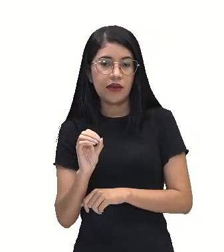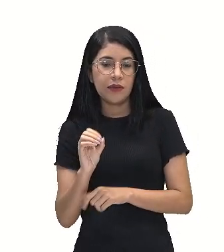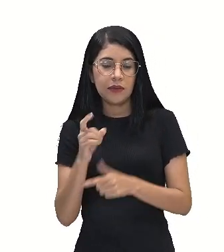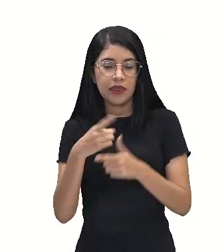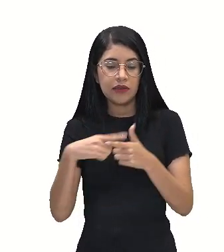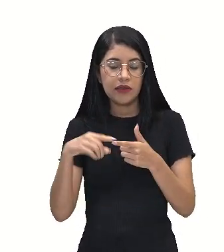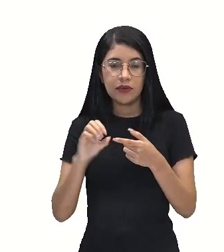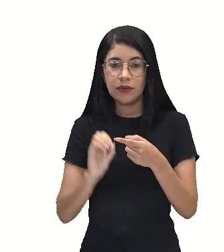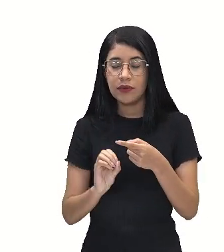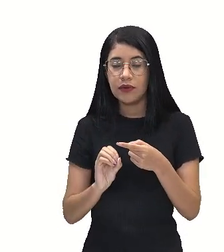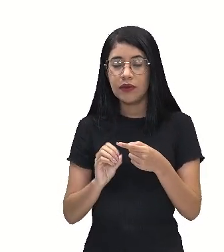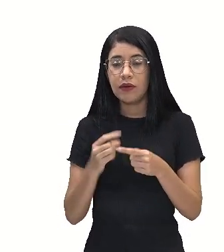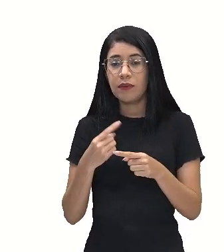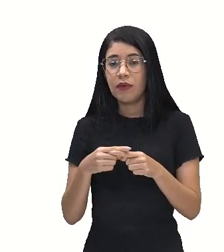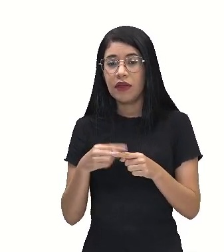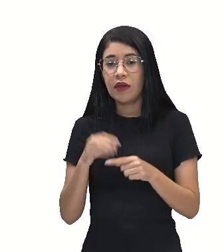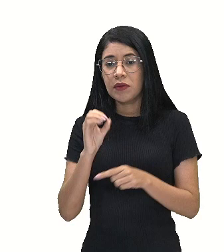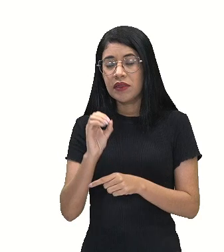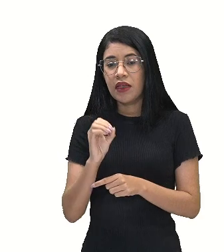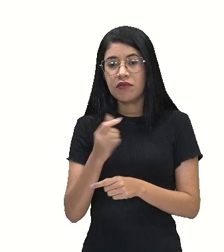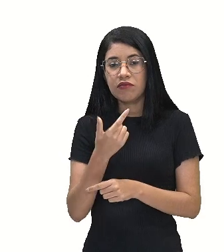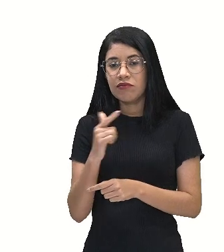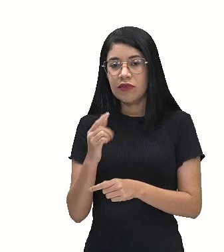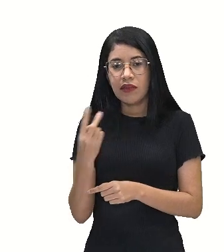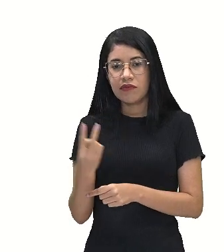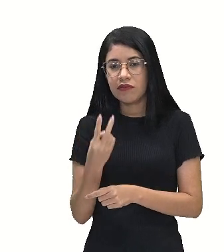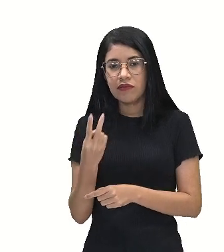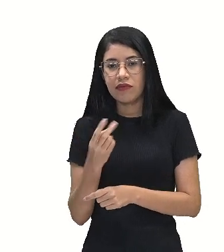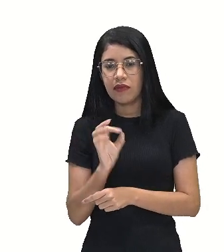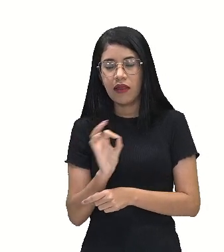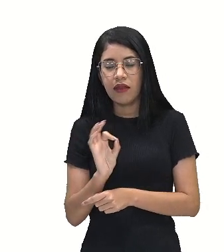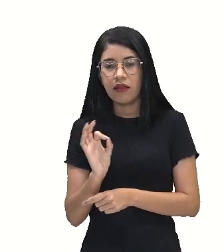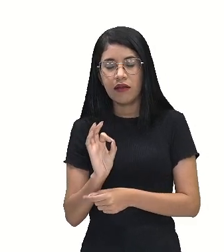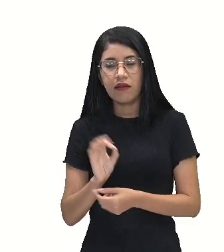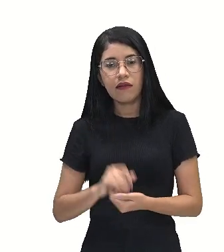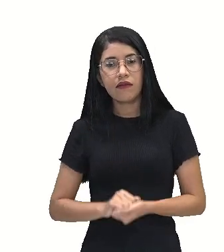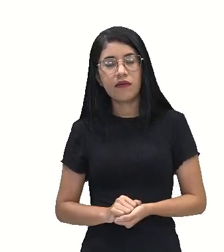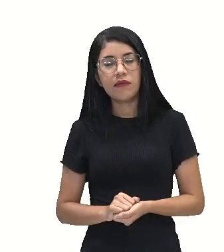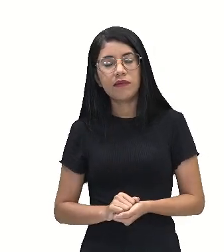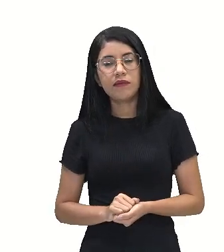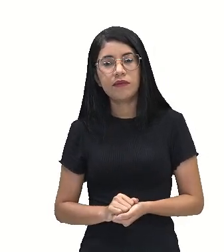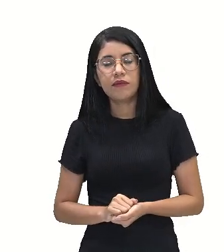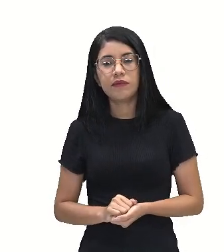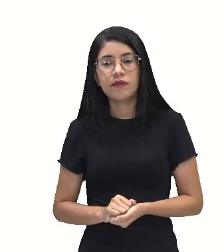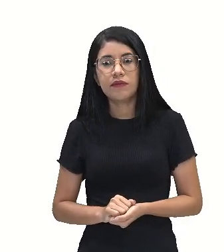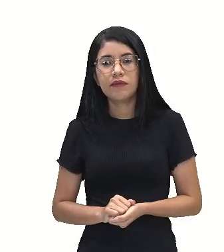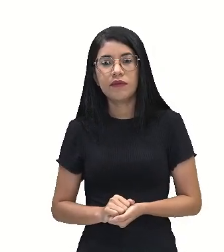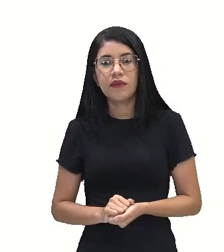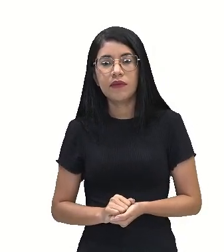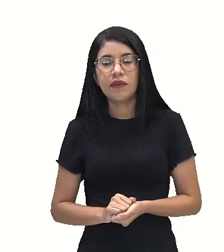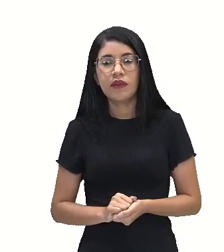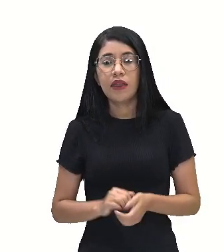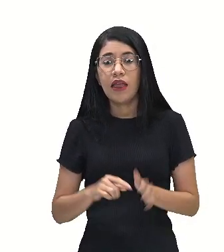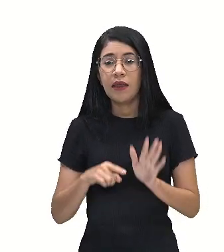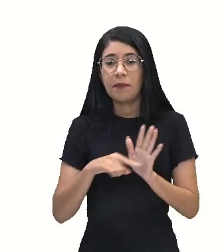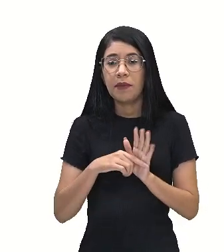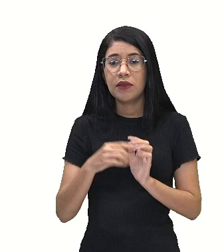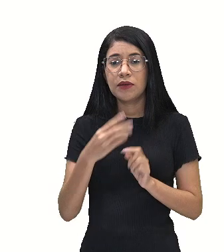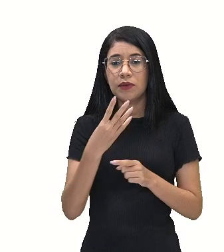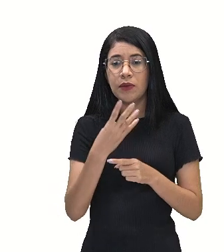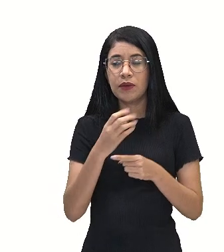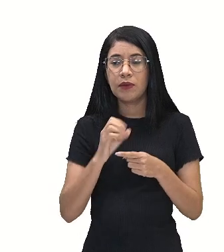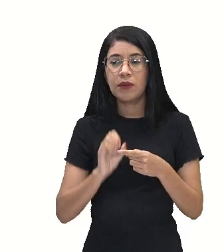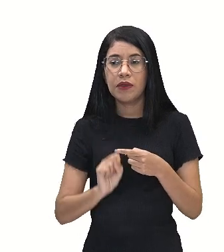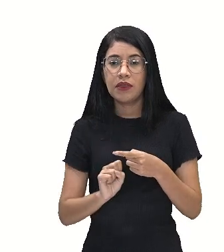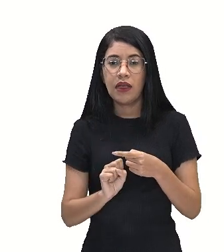8, porque 0 é elemento neutro na adição e subtração. E nós vamos ter aqui menos 4 oitavos,